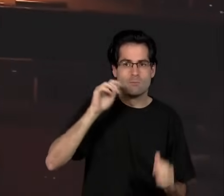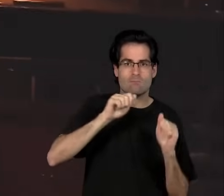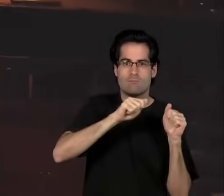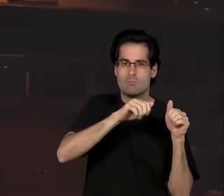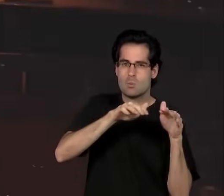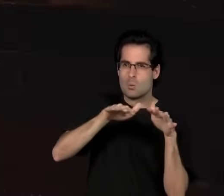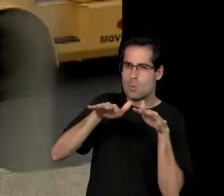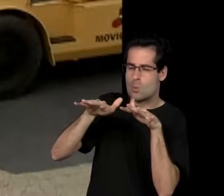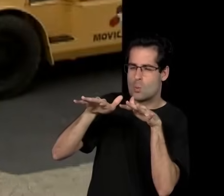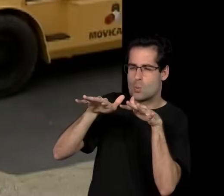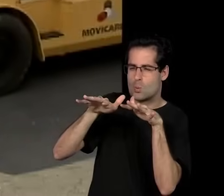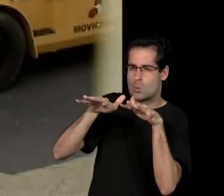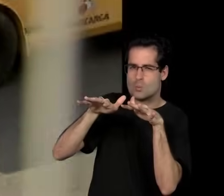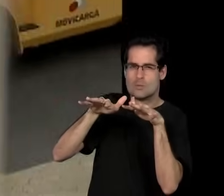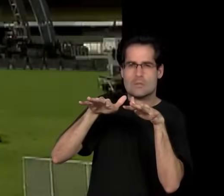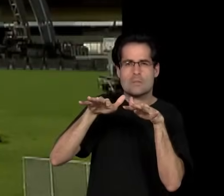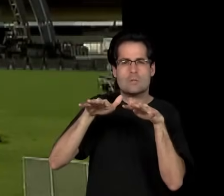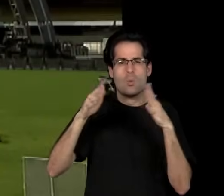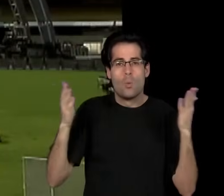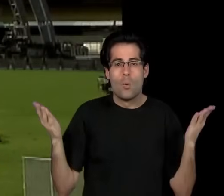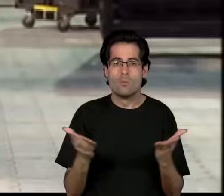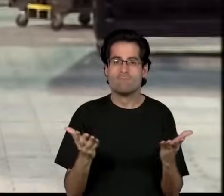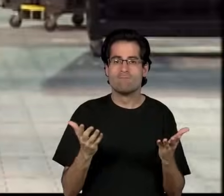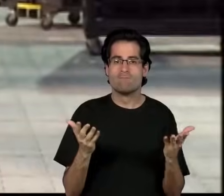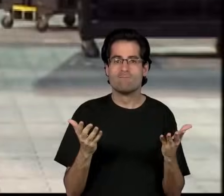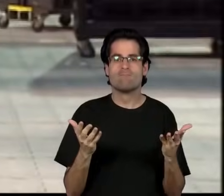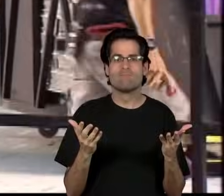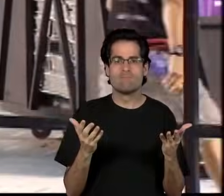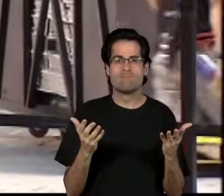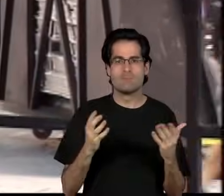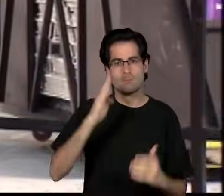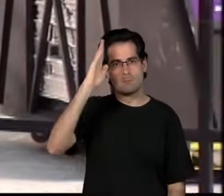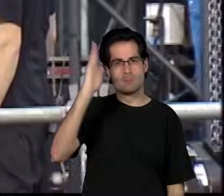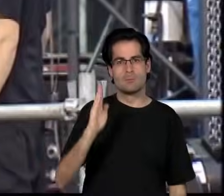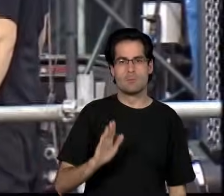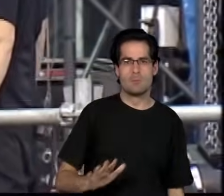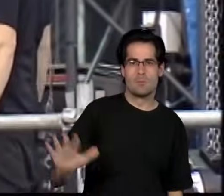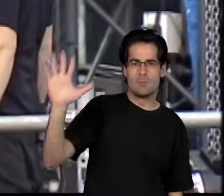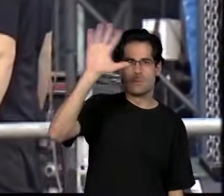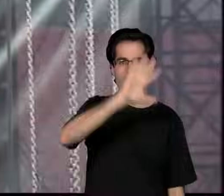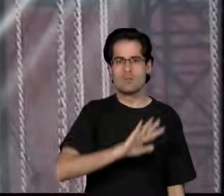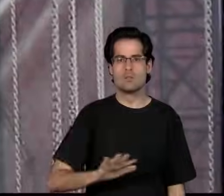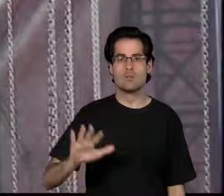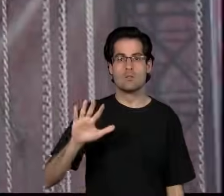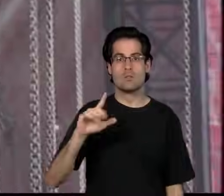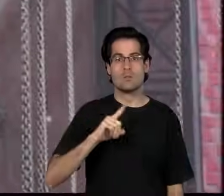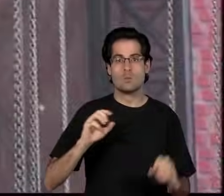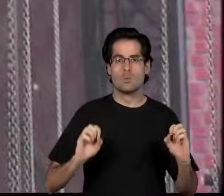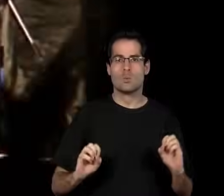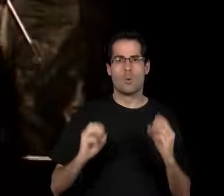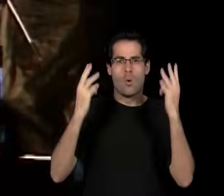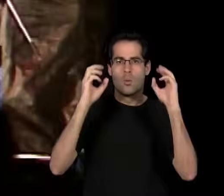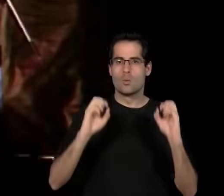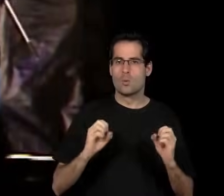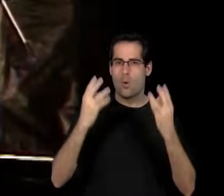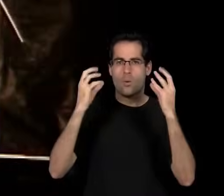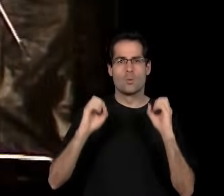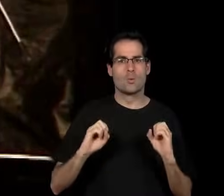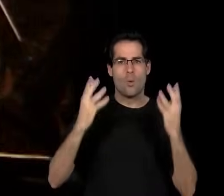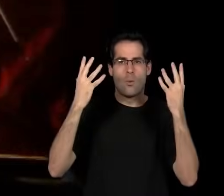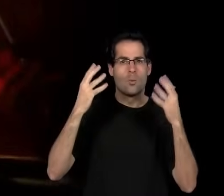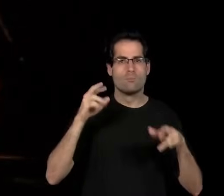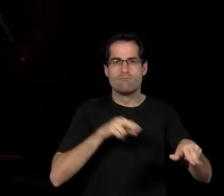pessoas. Hoje prosperam em todo o país os chamados mega shows, levados em grandes casas